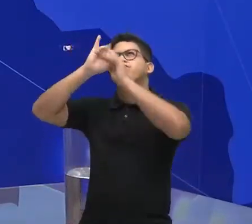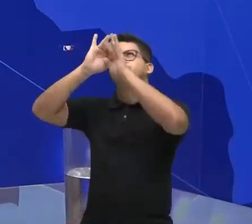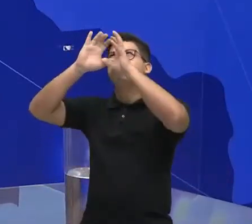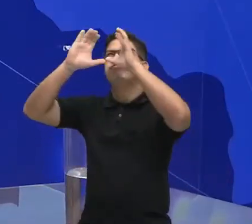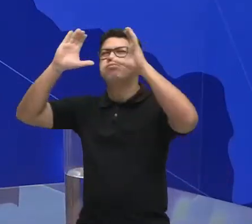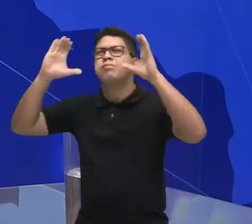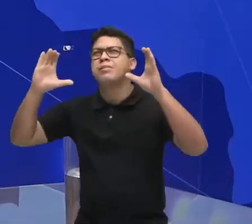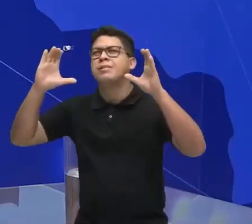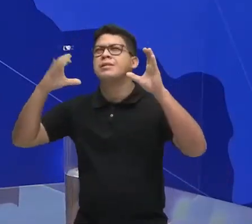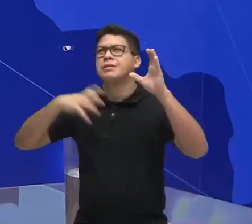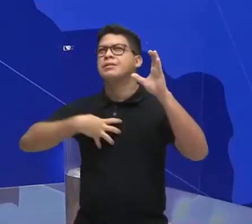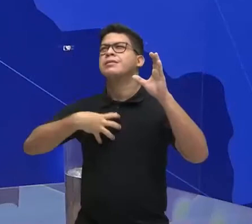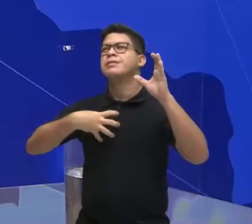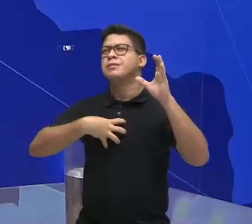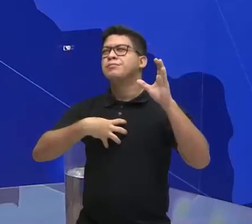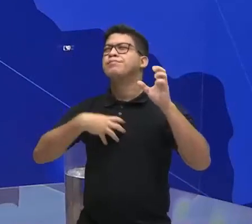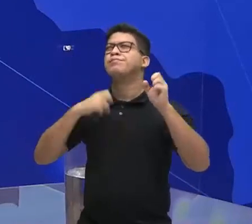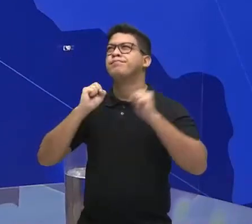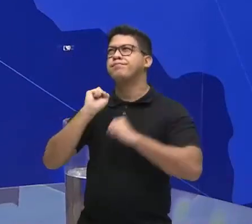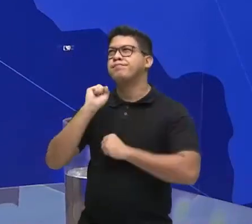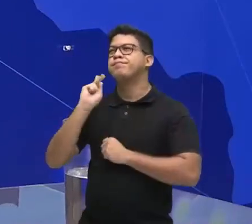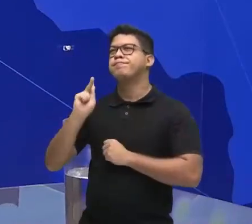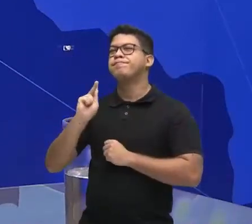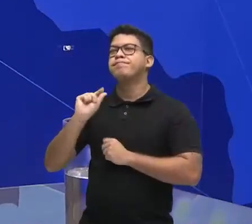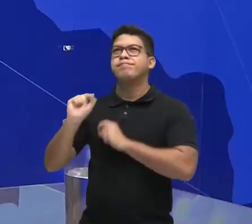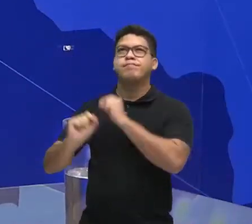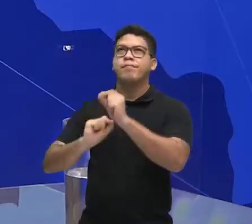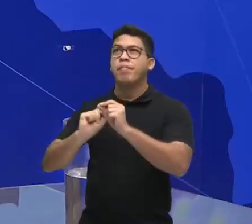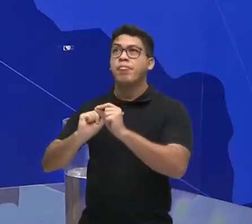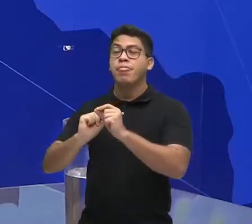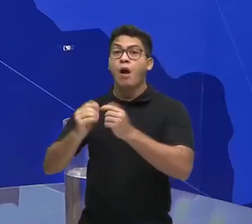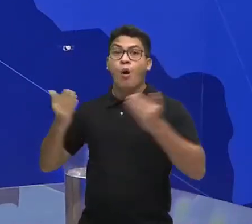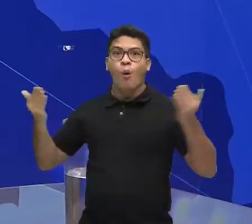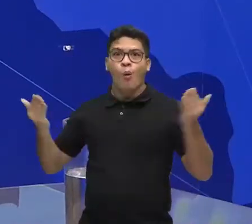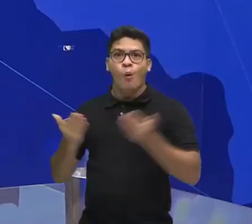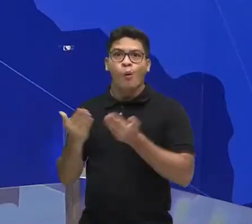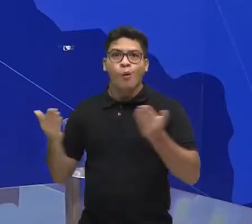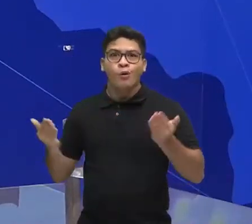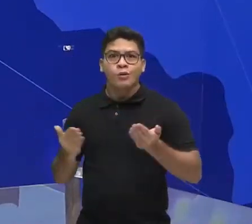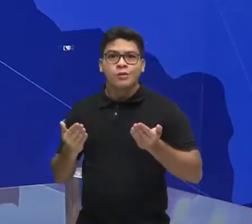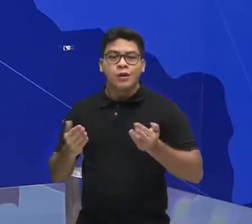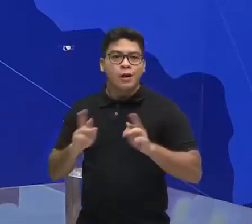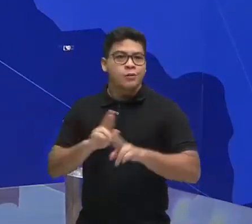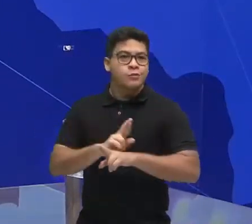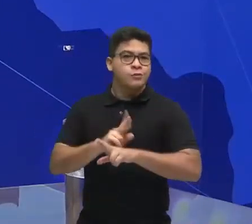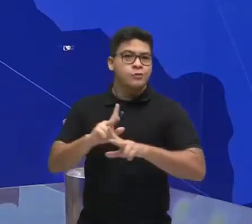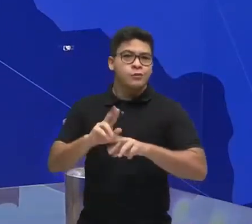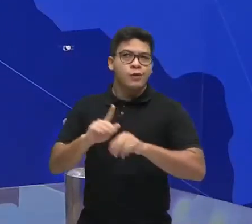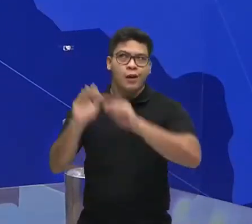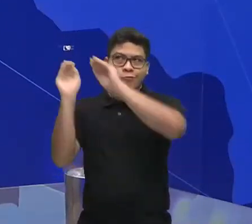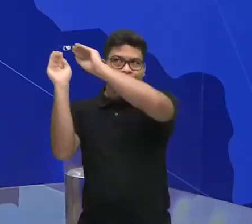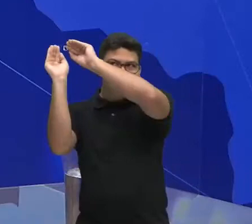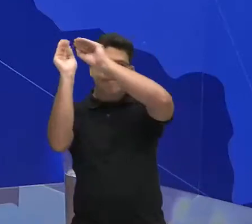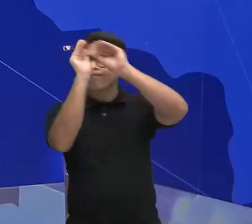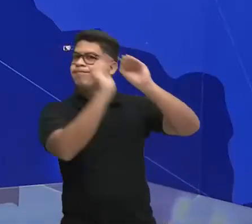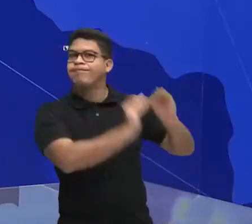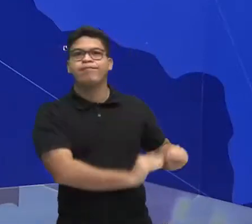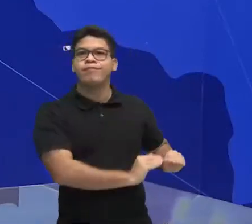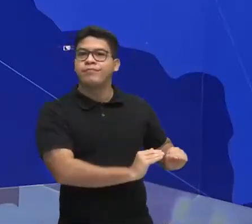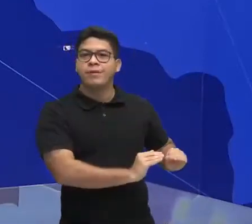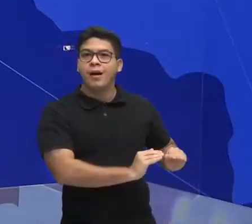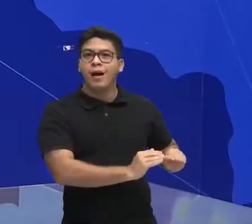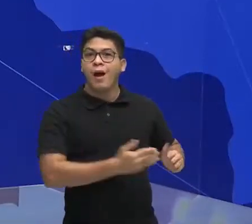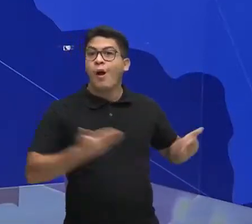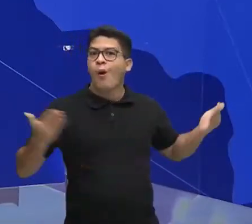saudade. Mas eu preciso entender que o Afonso hoje, com 32 anos, não é mais o Afonso de 15 anos. Eu não sou mais